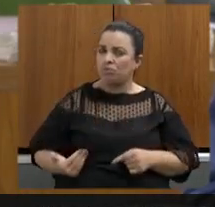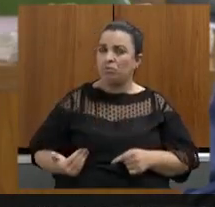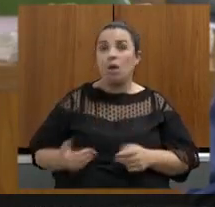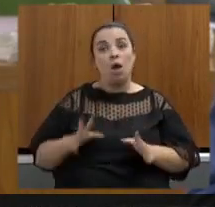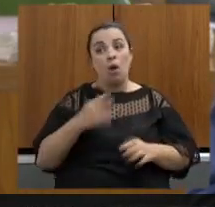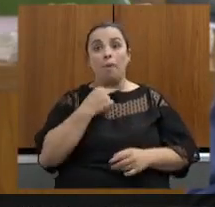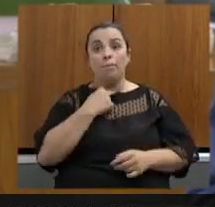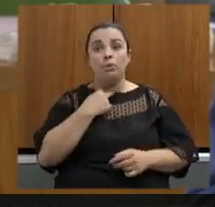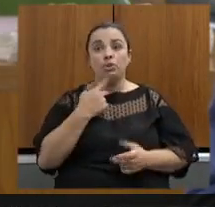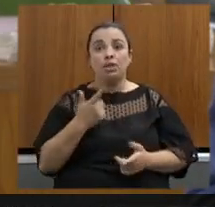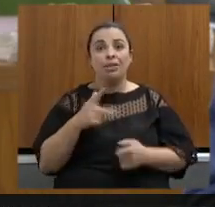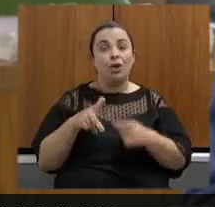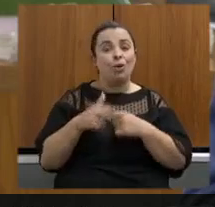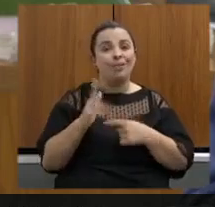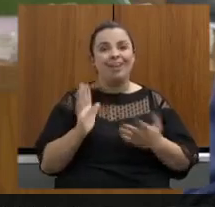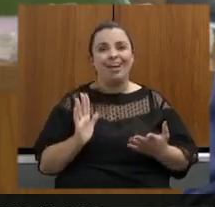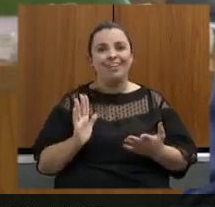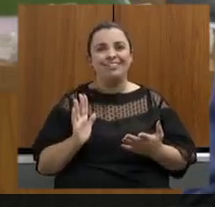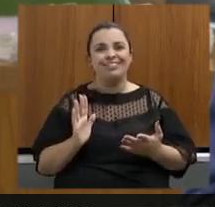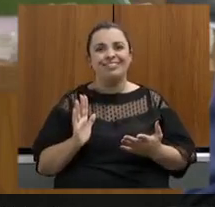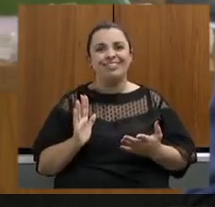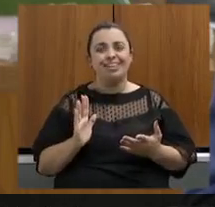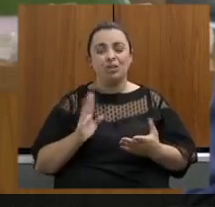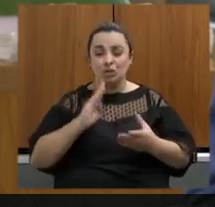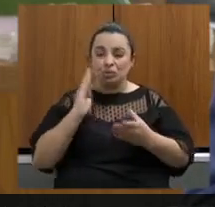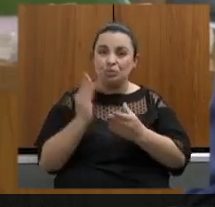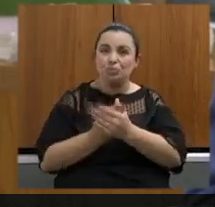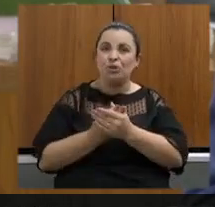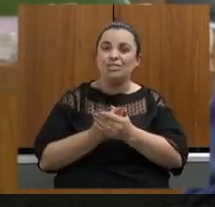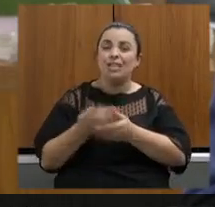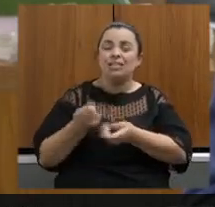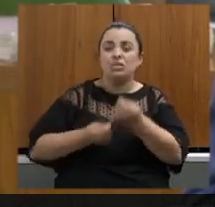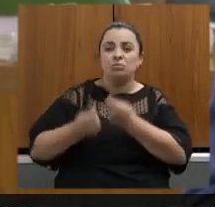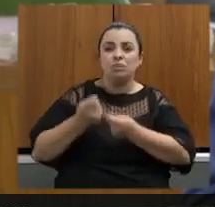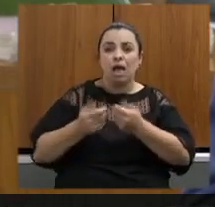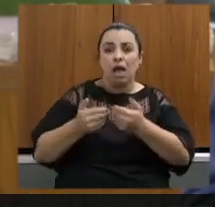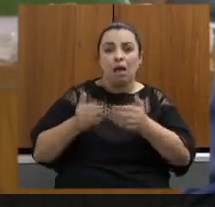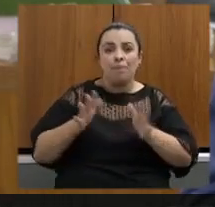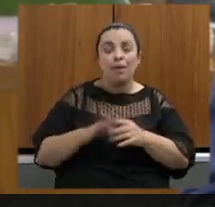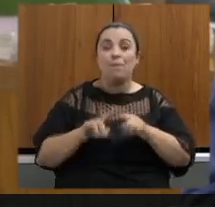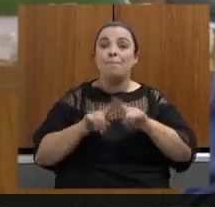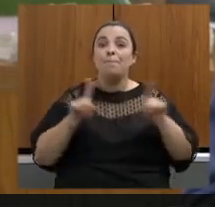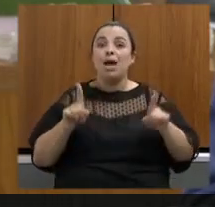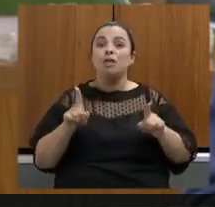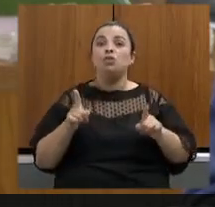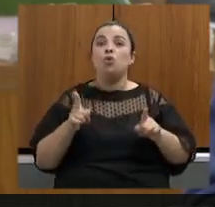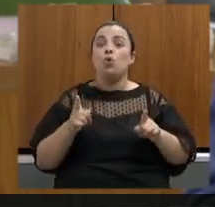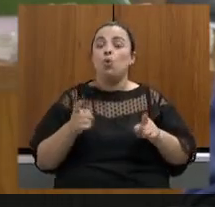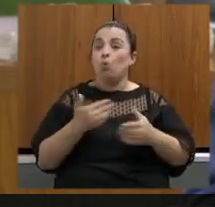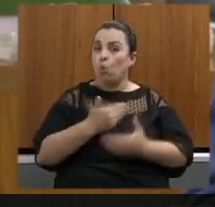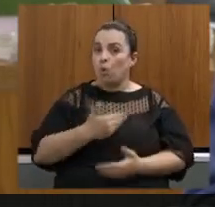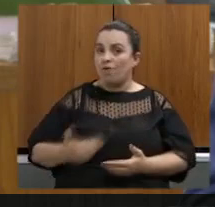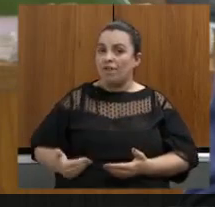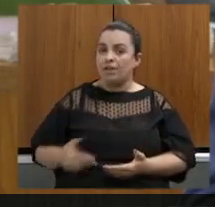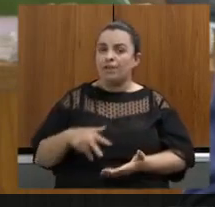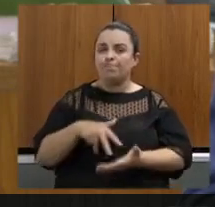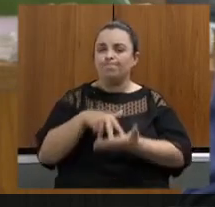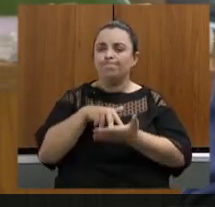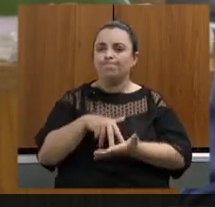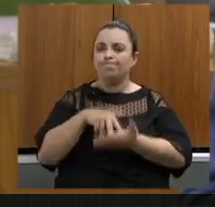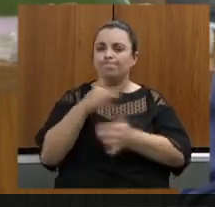abertos e o vento assegurando-se até hoje tá encontrar uma solução e buscando a solução